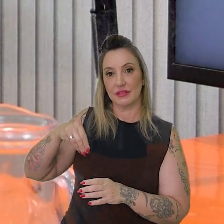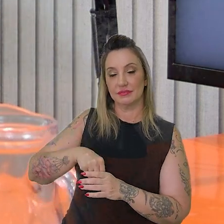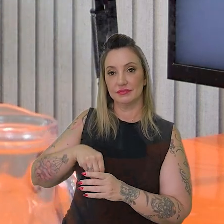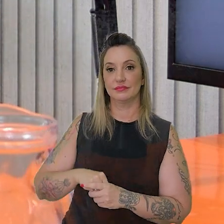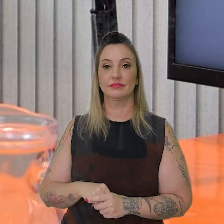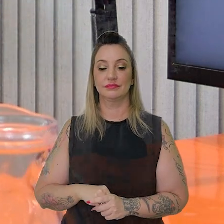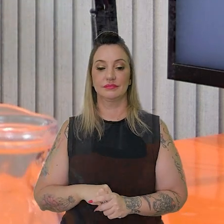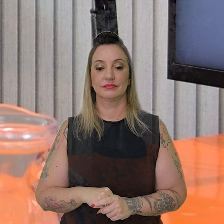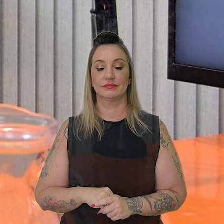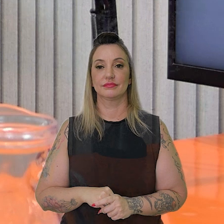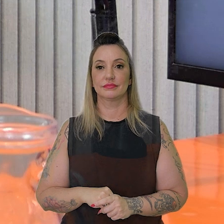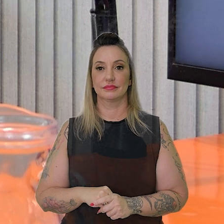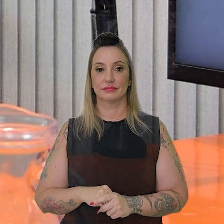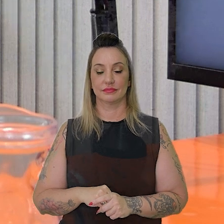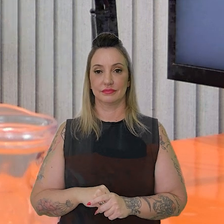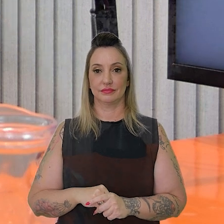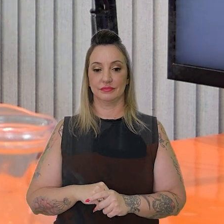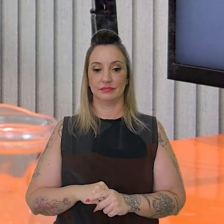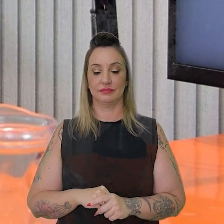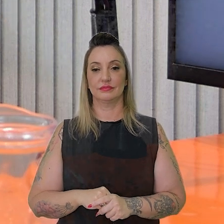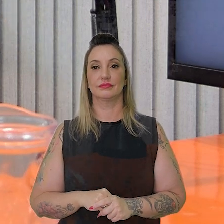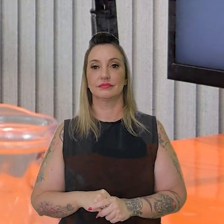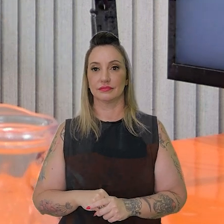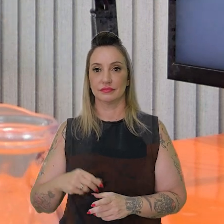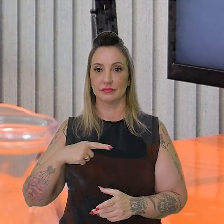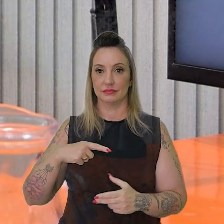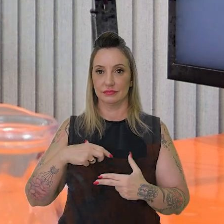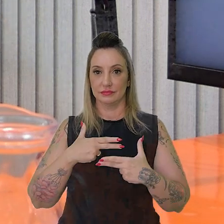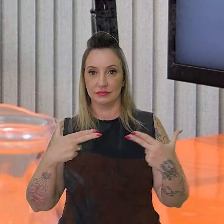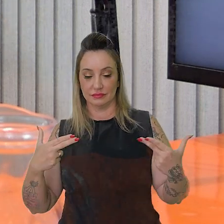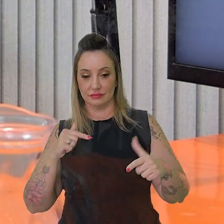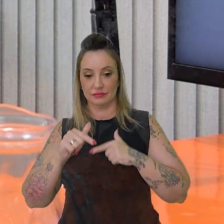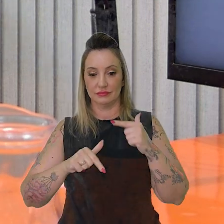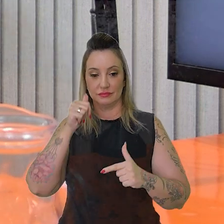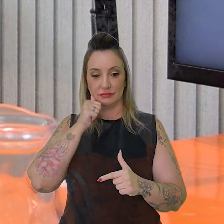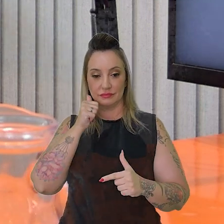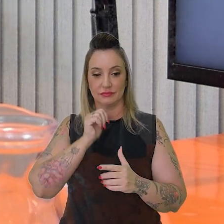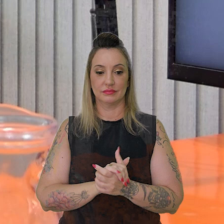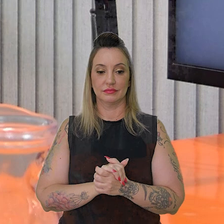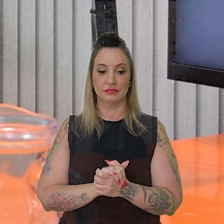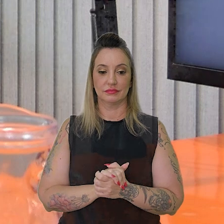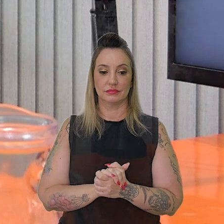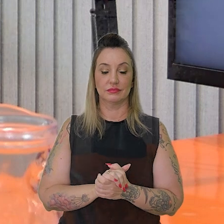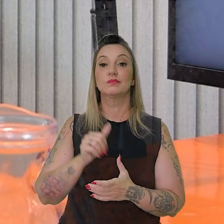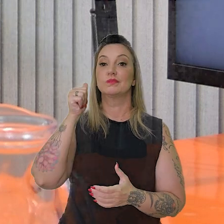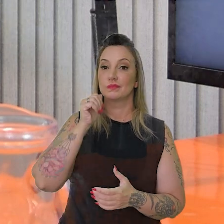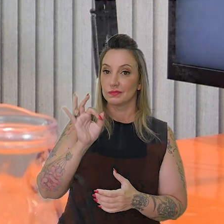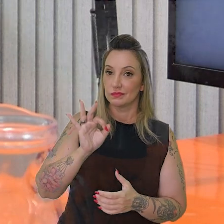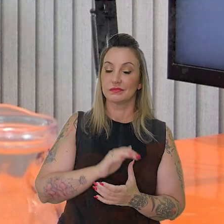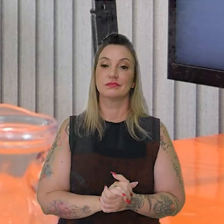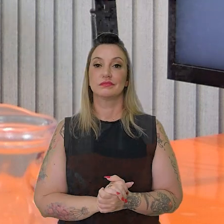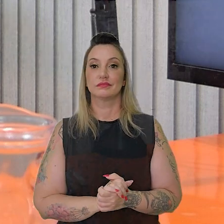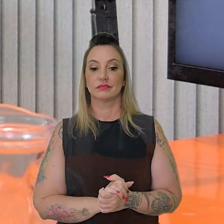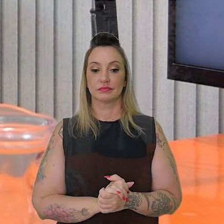bolsa lembro muito de você de Economia criativa lá no instituto Mona Massa agora a gente vai trabalhar com mulheres costureiras mulher